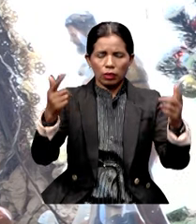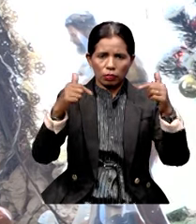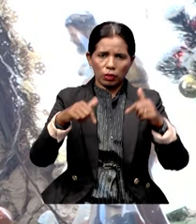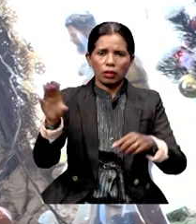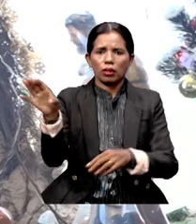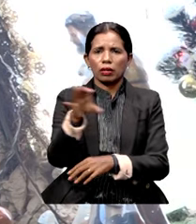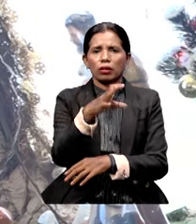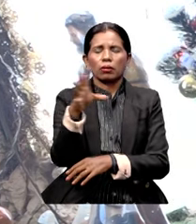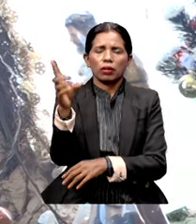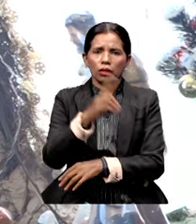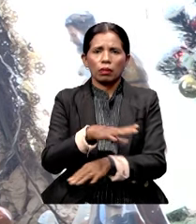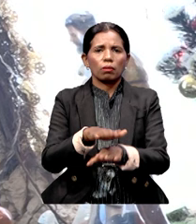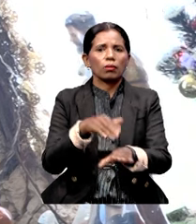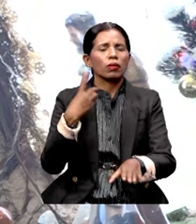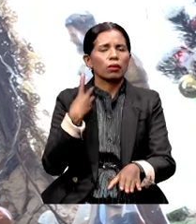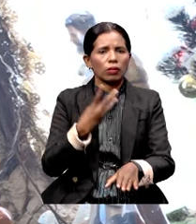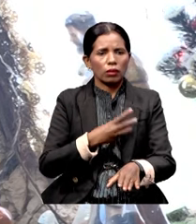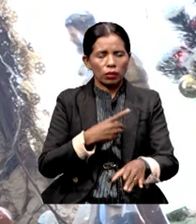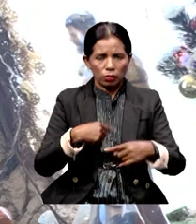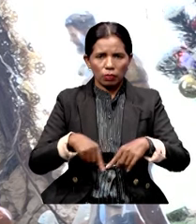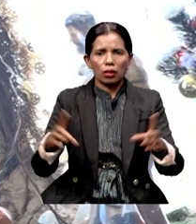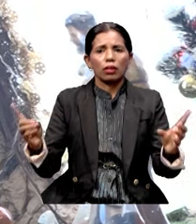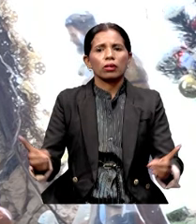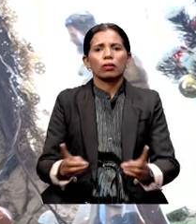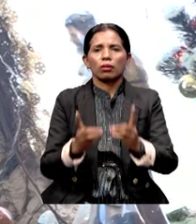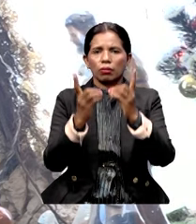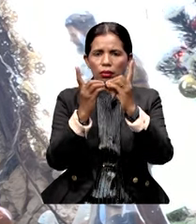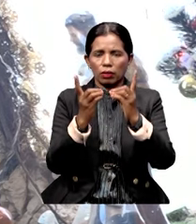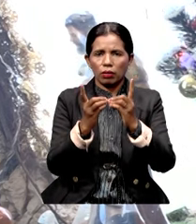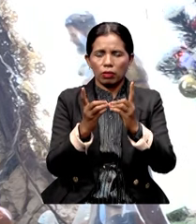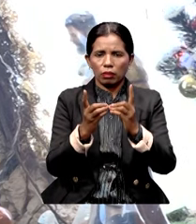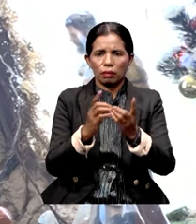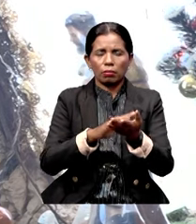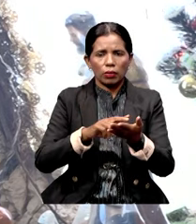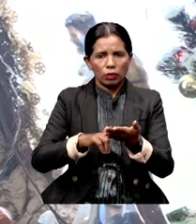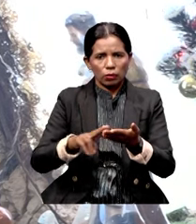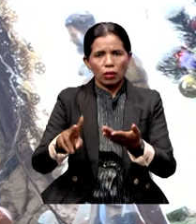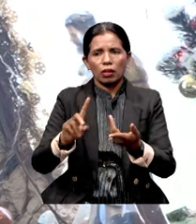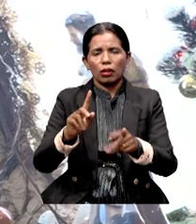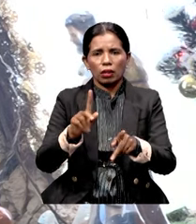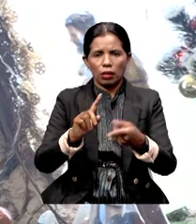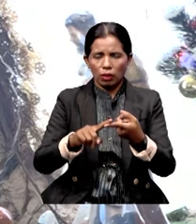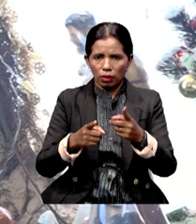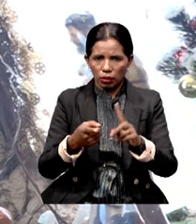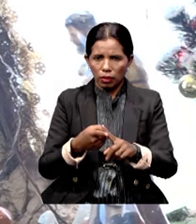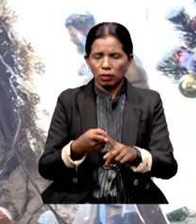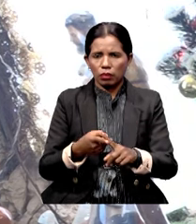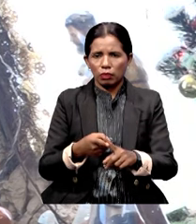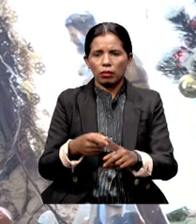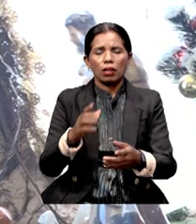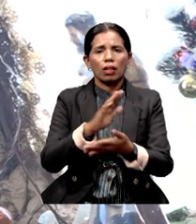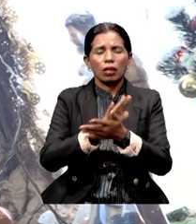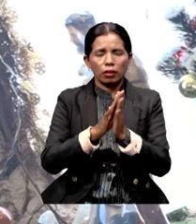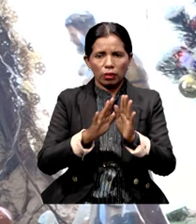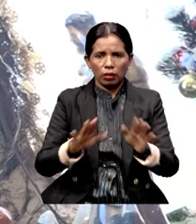Natal, convida ita, mai bahasoro mal. Perdoa mal. Hadame mal.